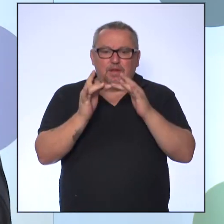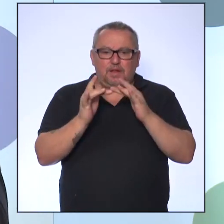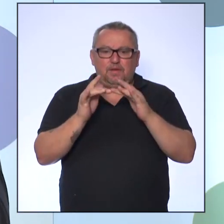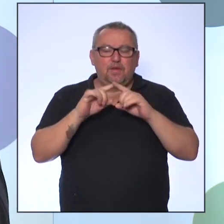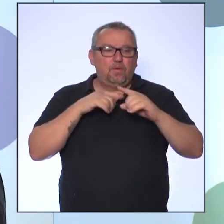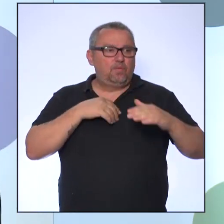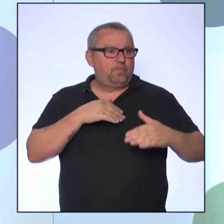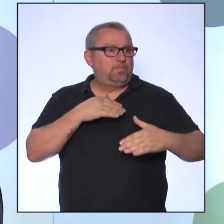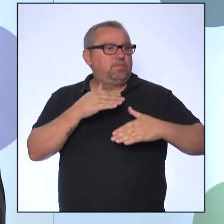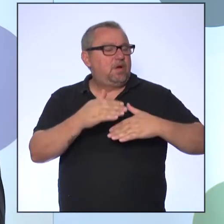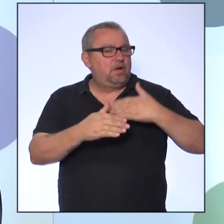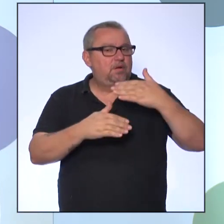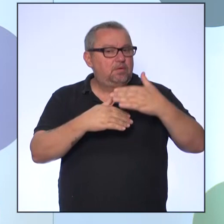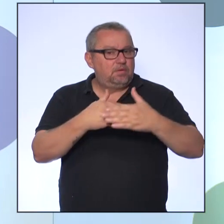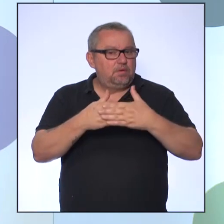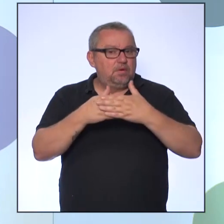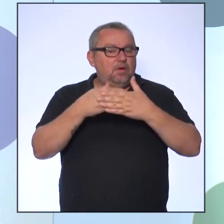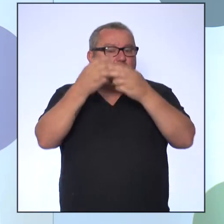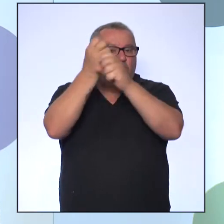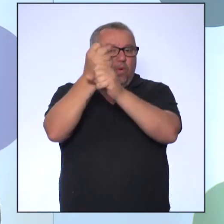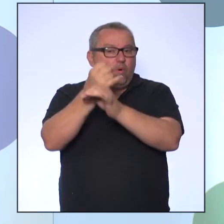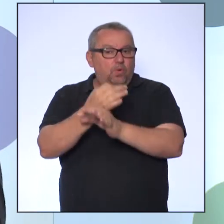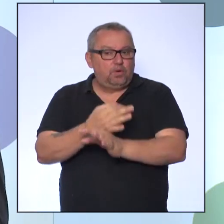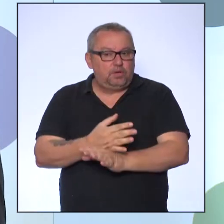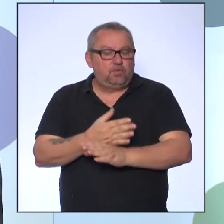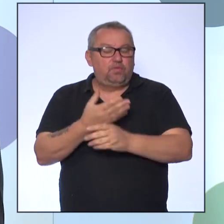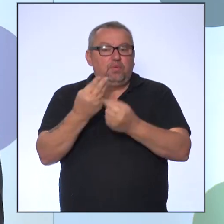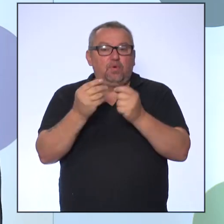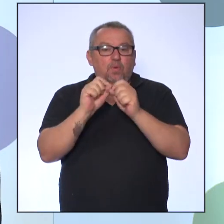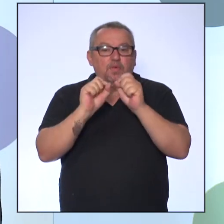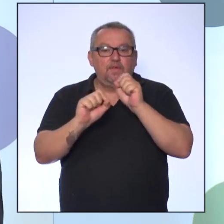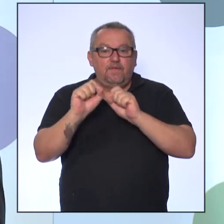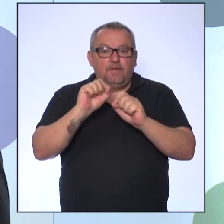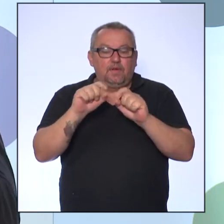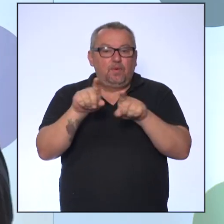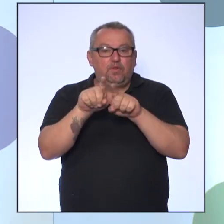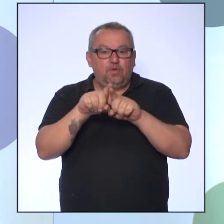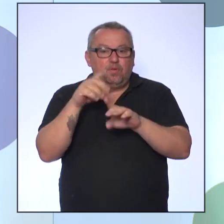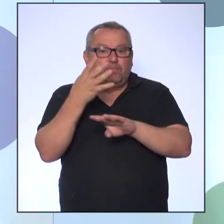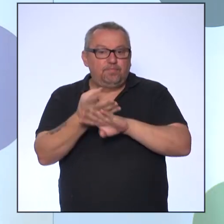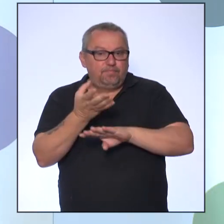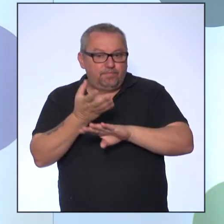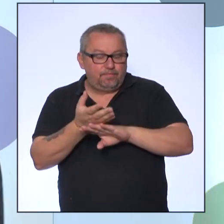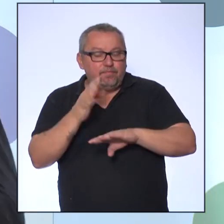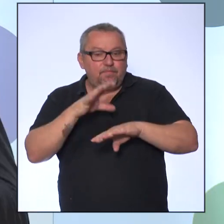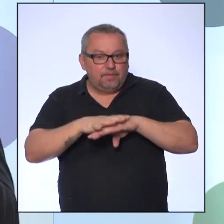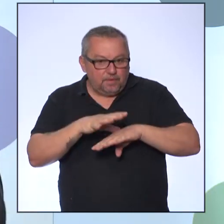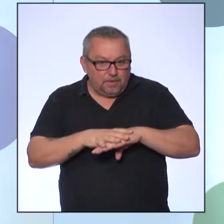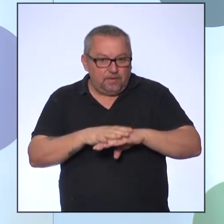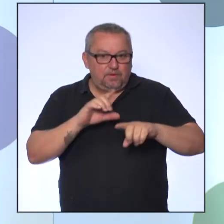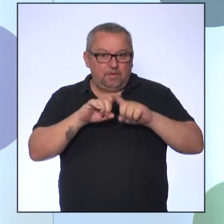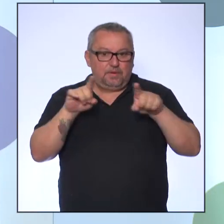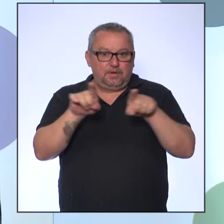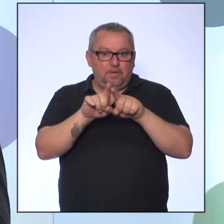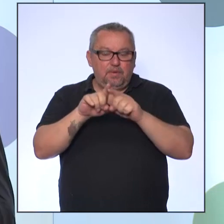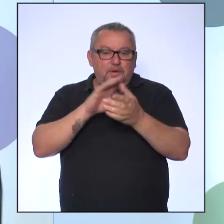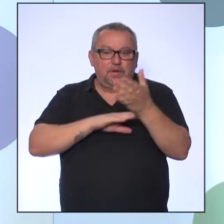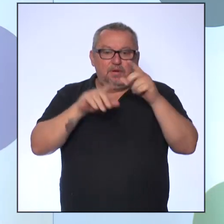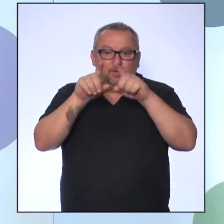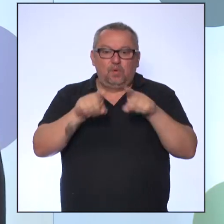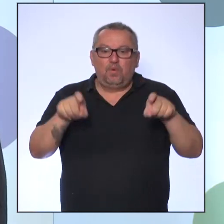passo a passo, ao algoritmo, como que se constrói e tudo mais, não só na matemática, mas também no português, na computação, em todas as áreas,